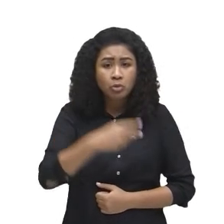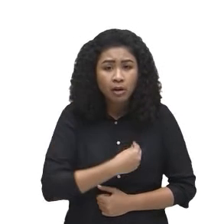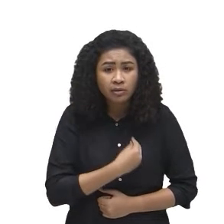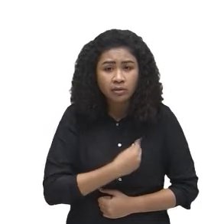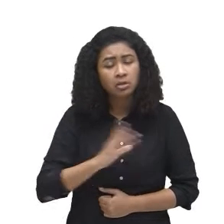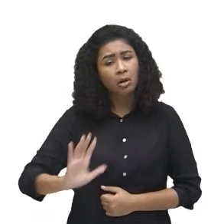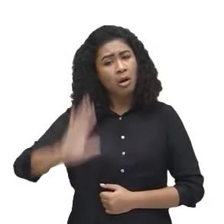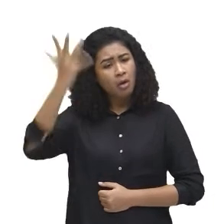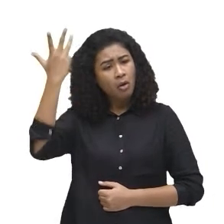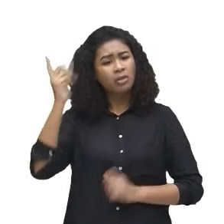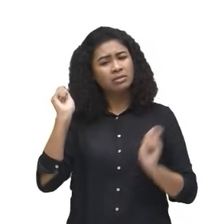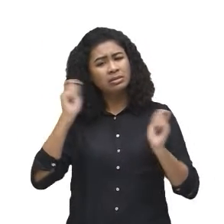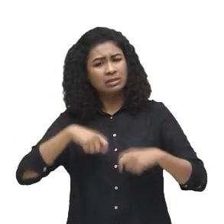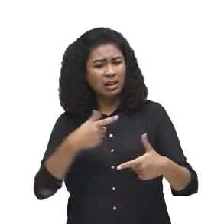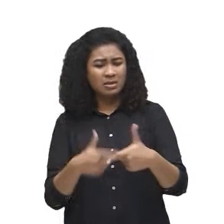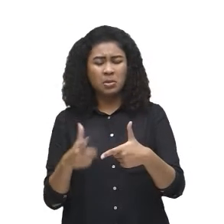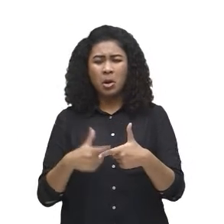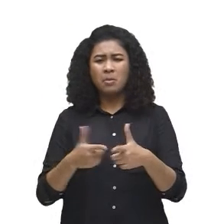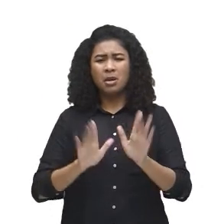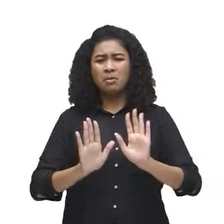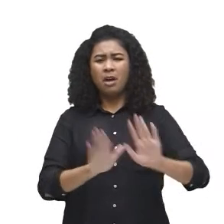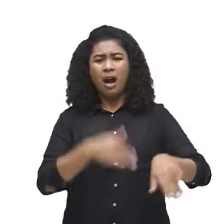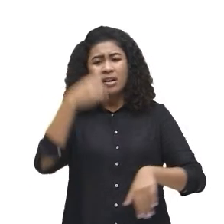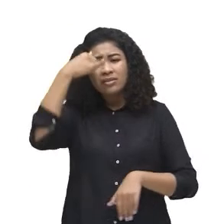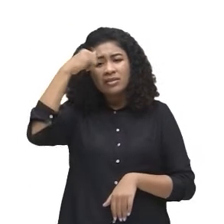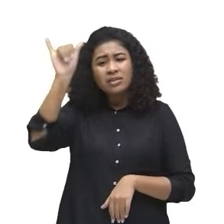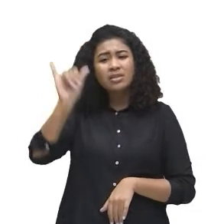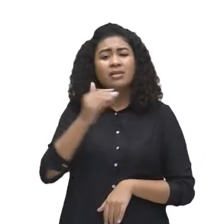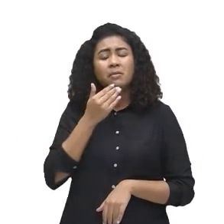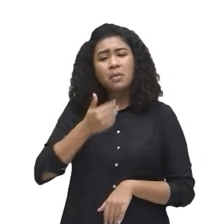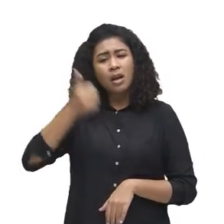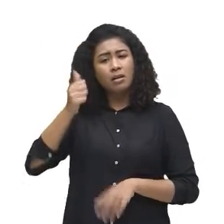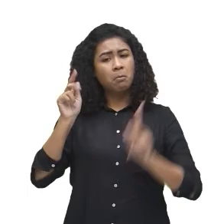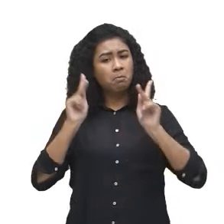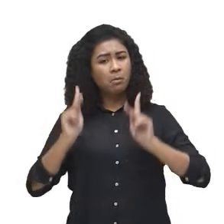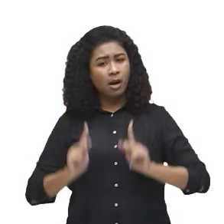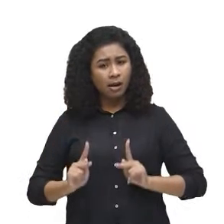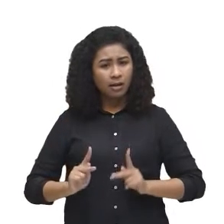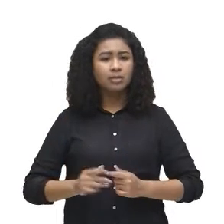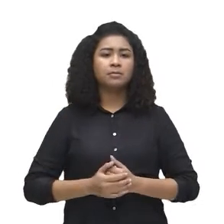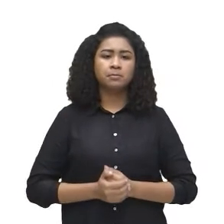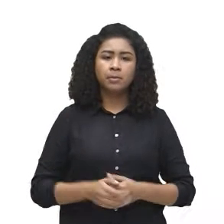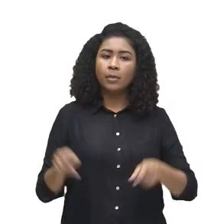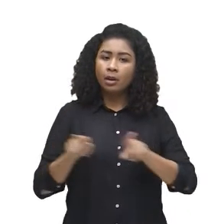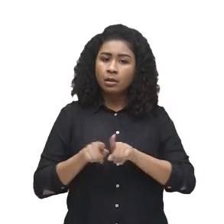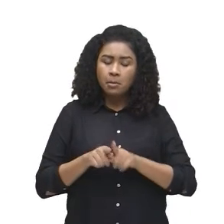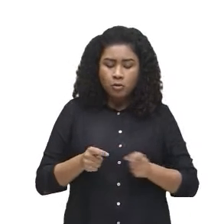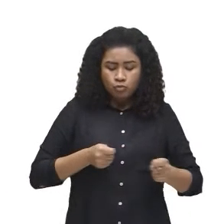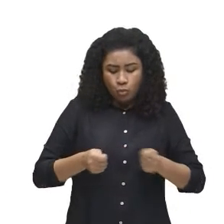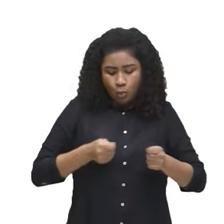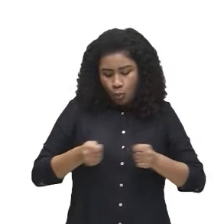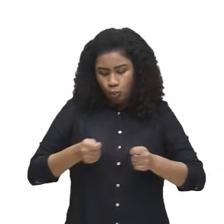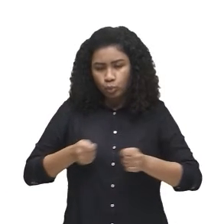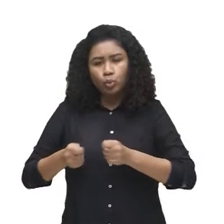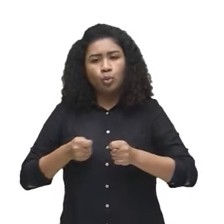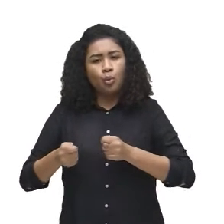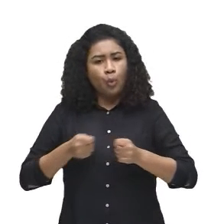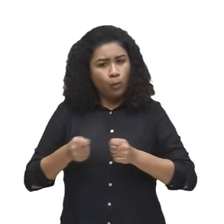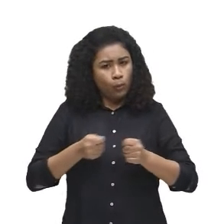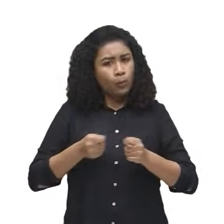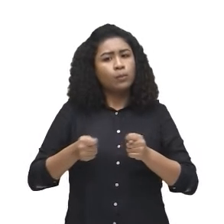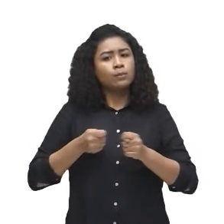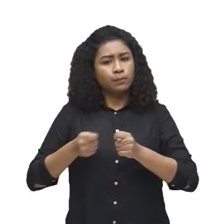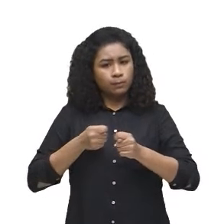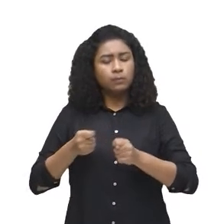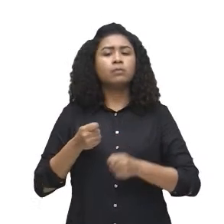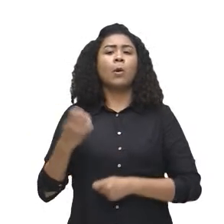você resolver aqueles conflitos de uma forma pacífica. O autocontrole também está relacionado a isso. Você saber